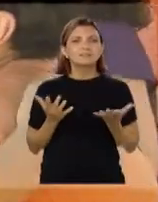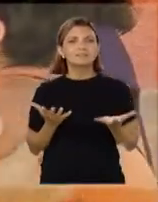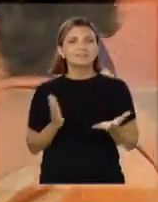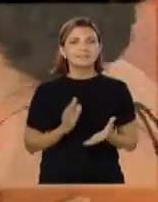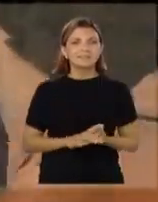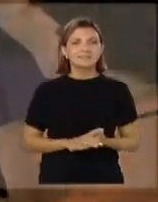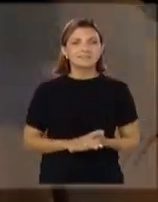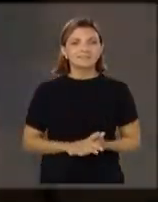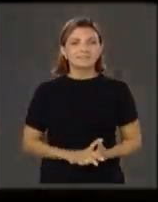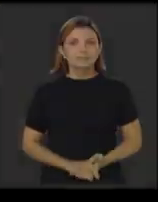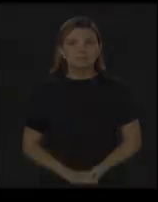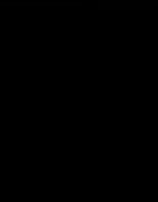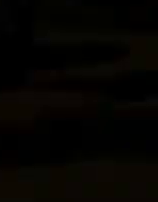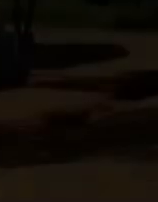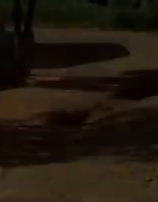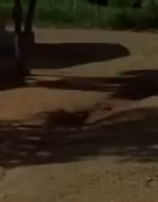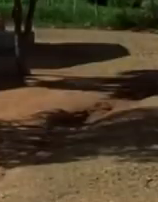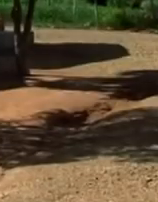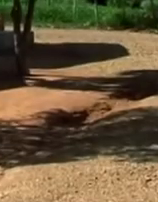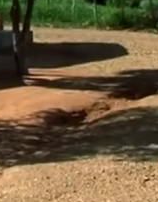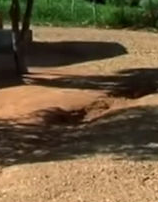Tem passarinho verde aqui.